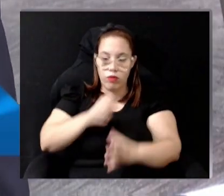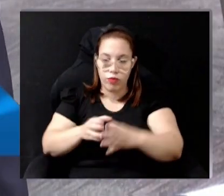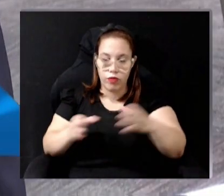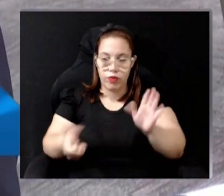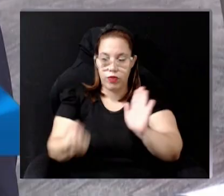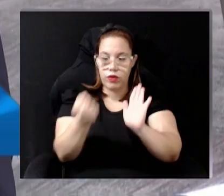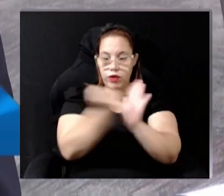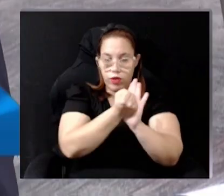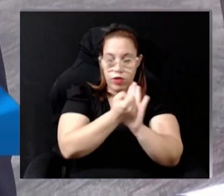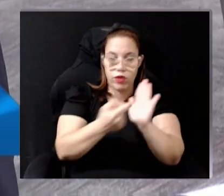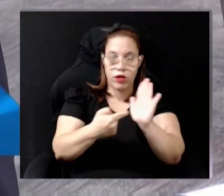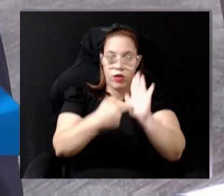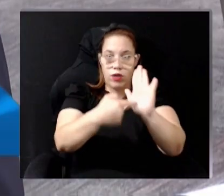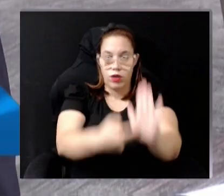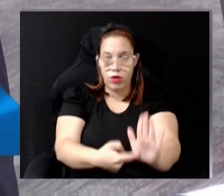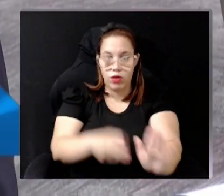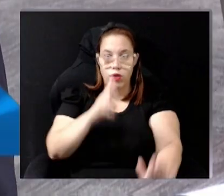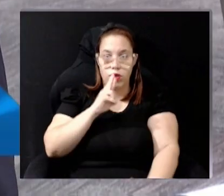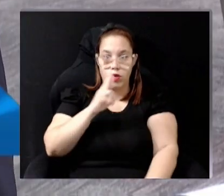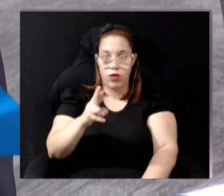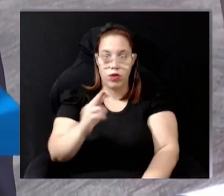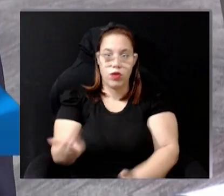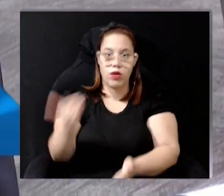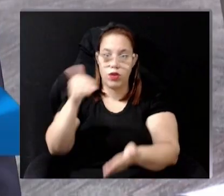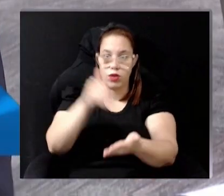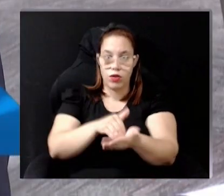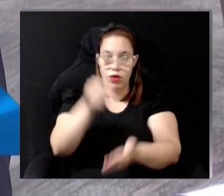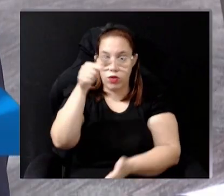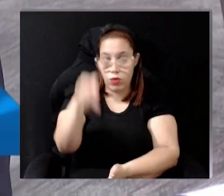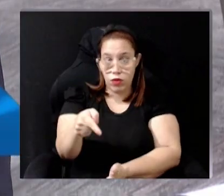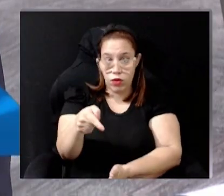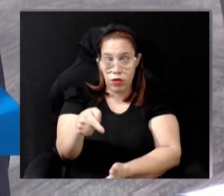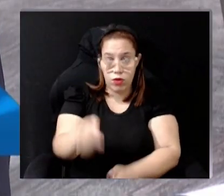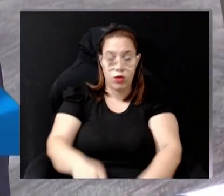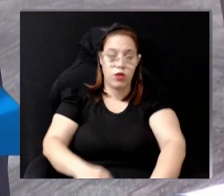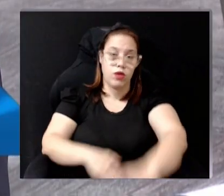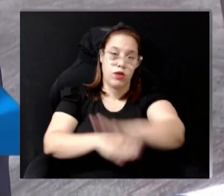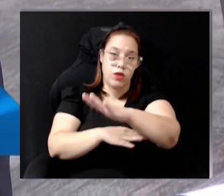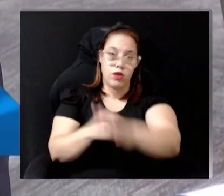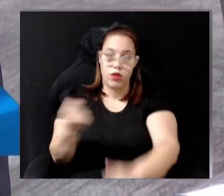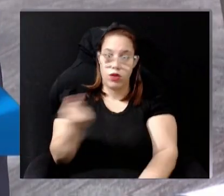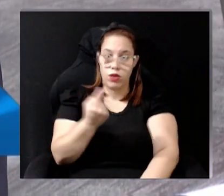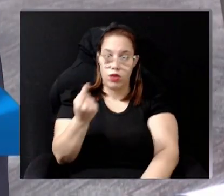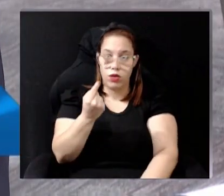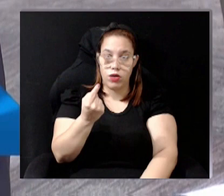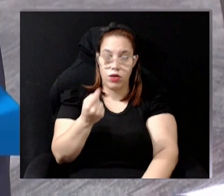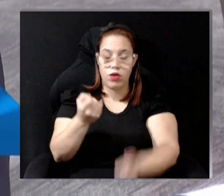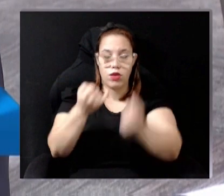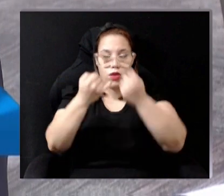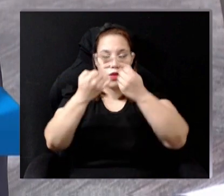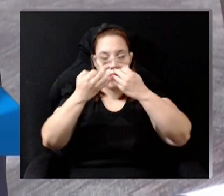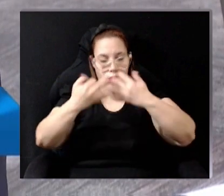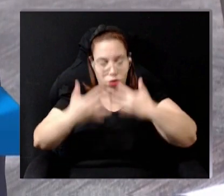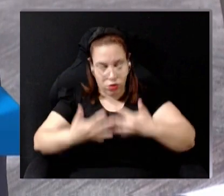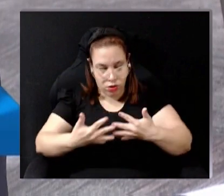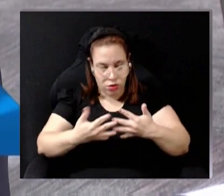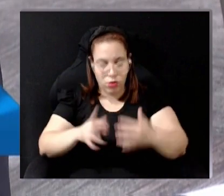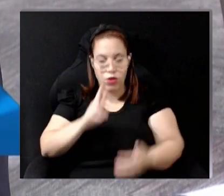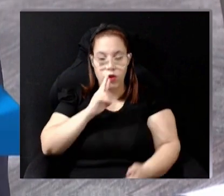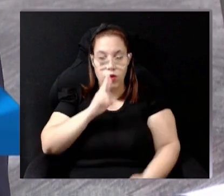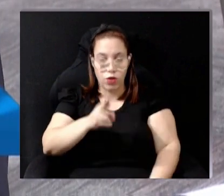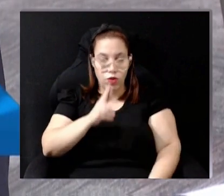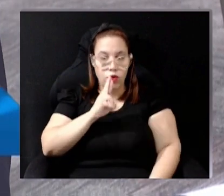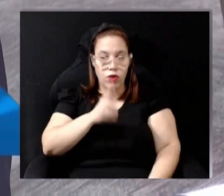prefeito respondeu e nós trouxemos eles aqui na Câmara para a primeira parte, justamente para explicar as respostas que o prefeito